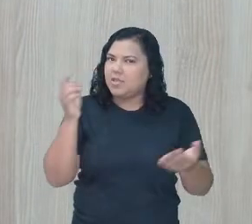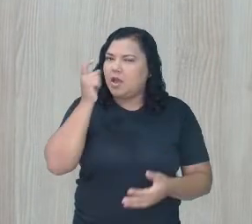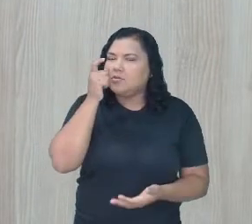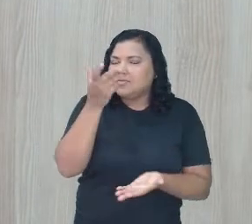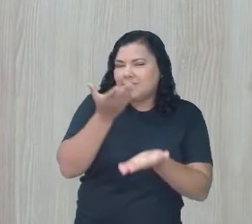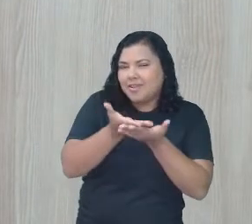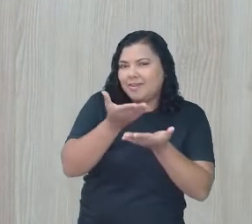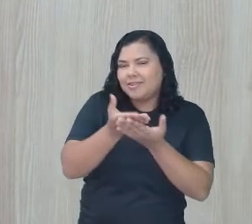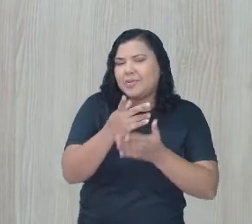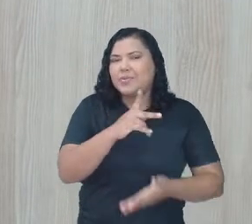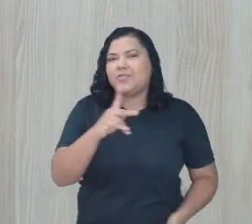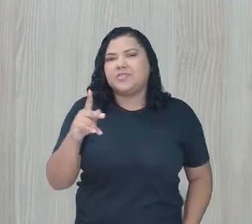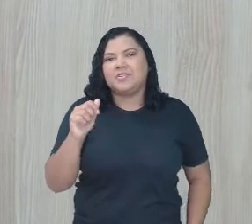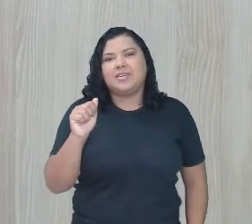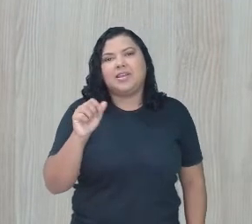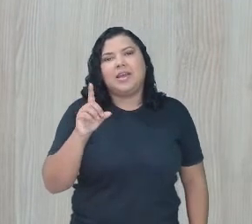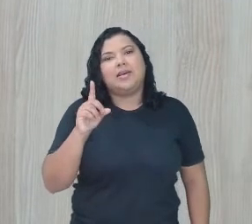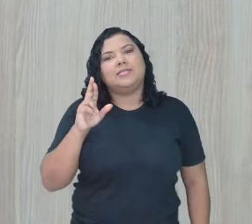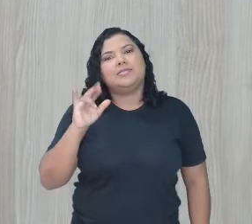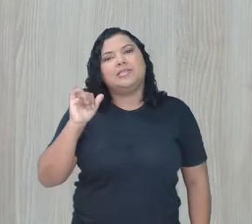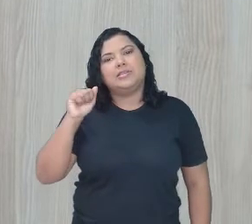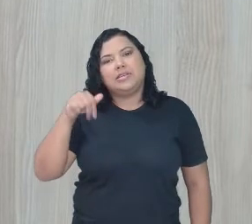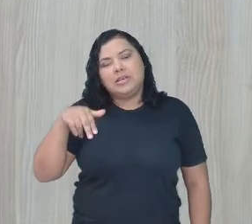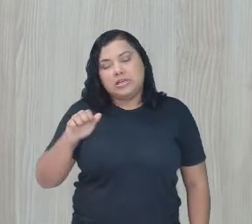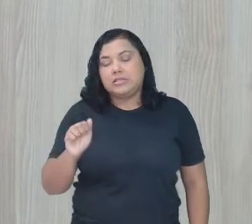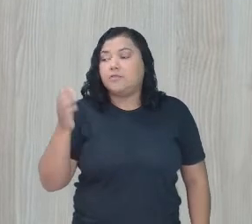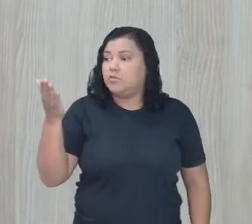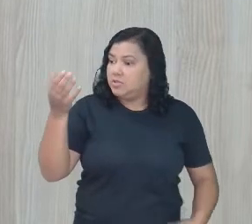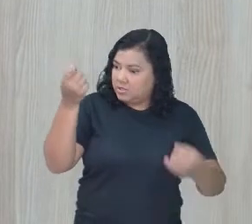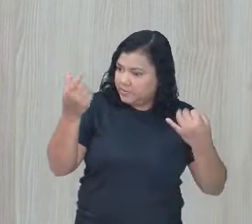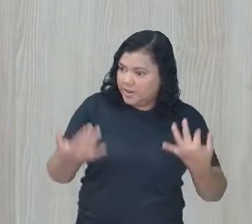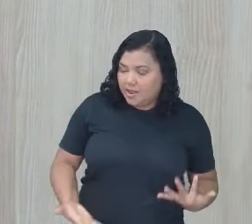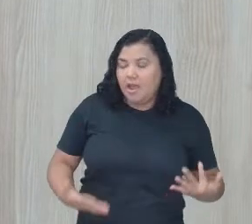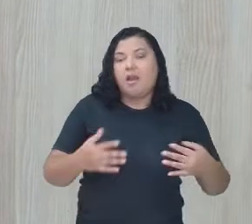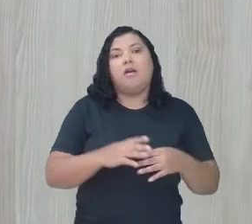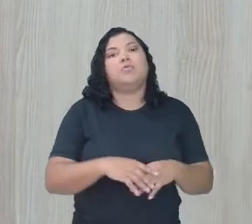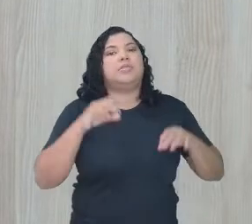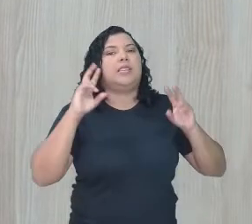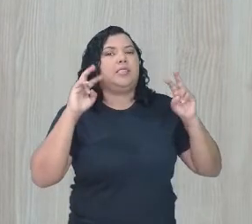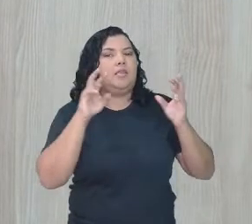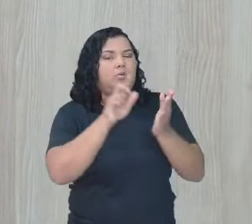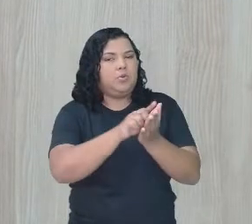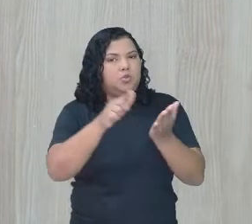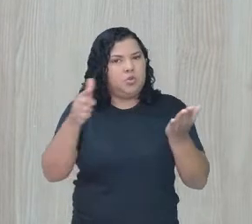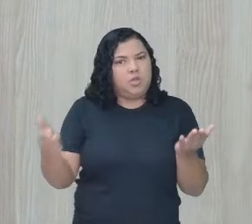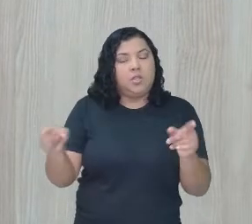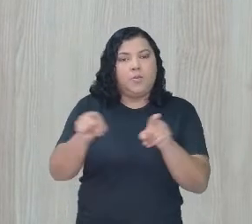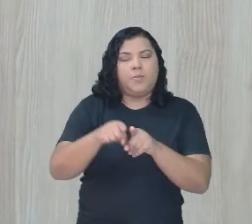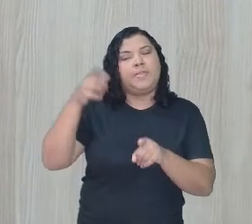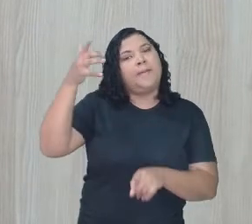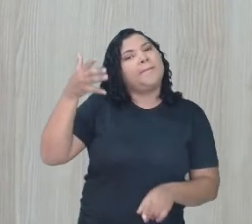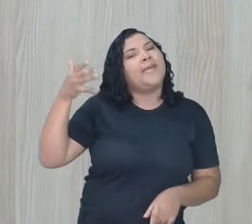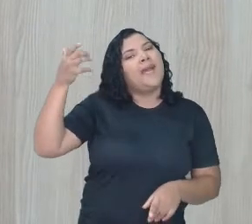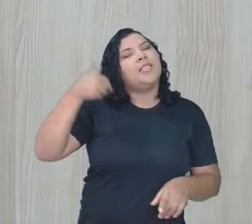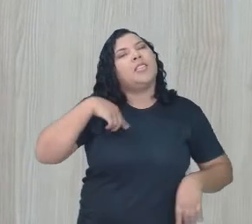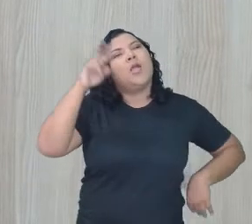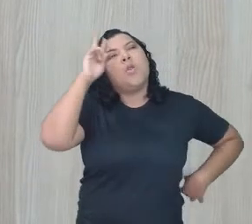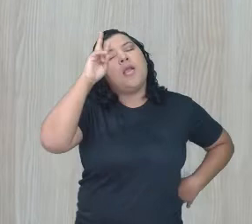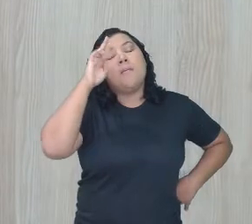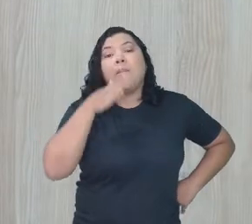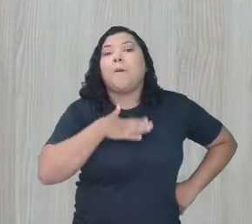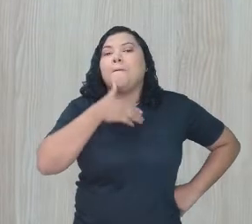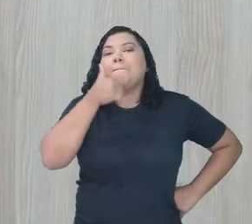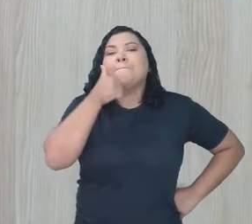da professora Adriana, né? Tá falando sobre o jornal, enquanto você falava aí sobre o jornal e sobre o rádio, eu lembrei que o